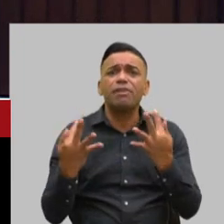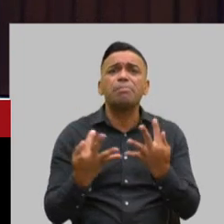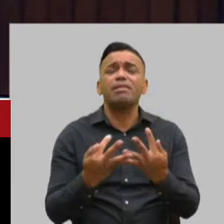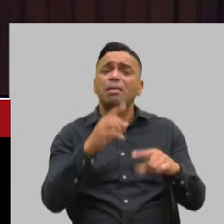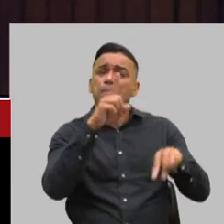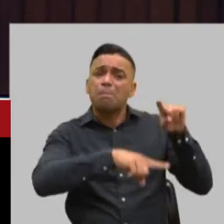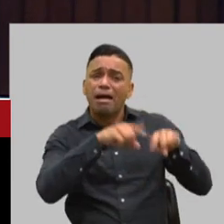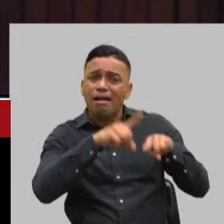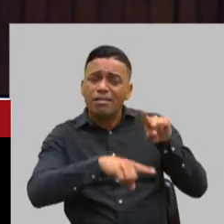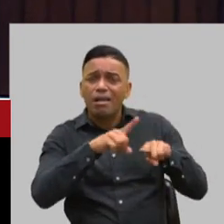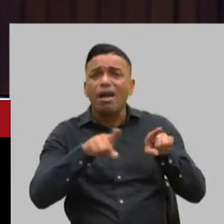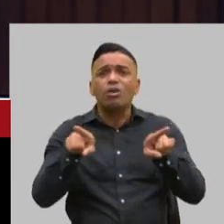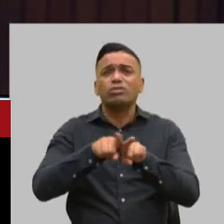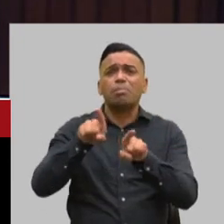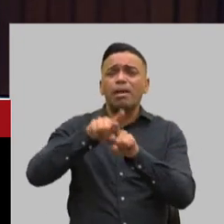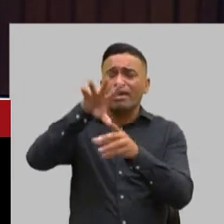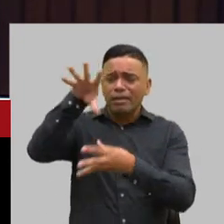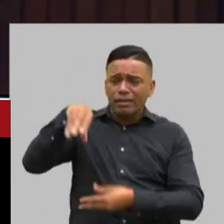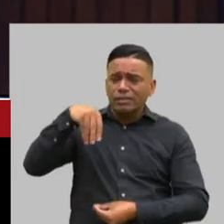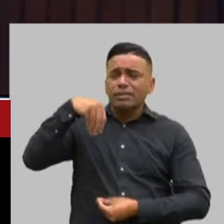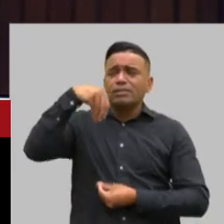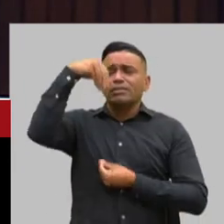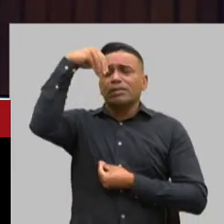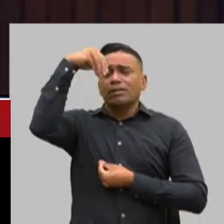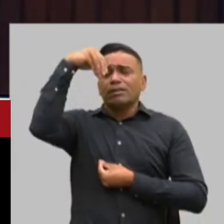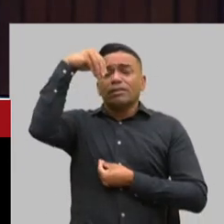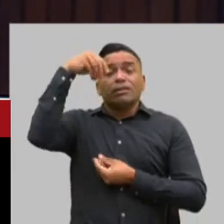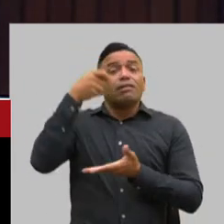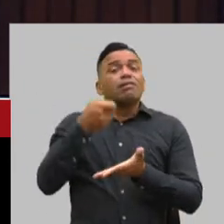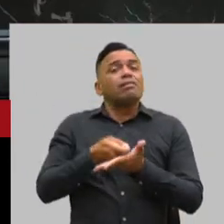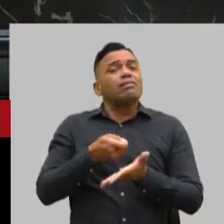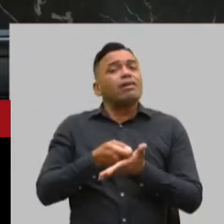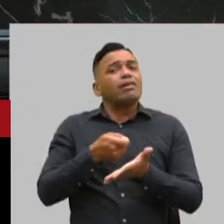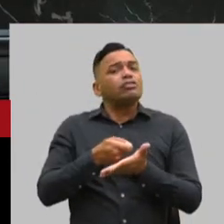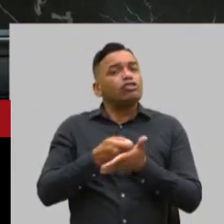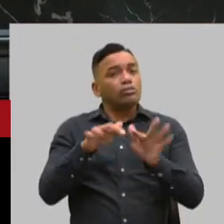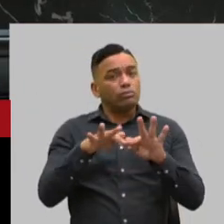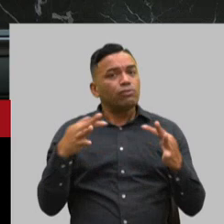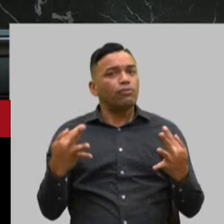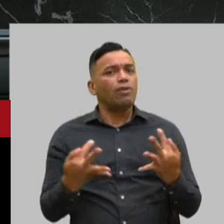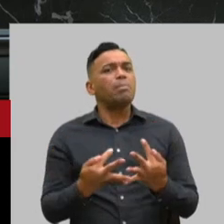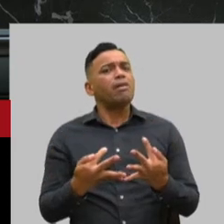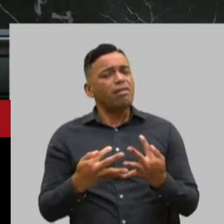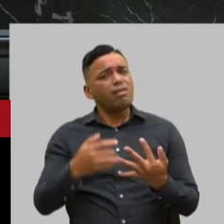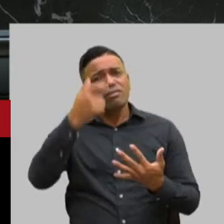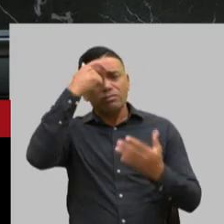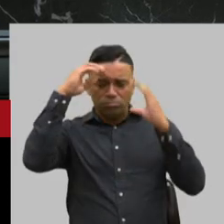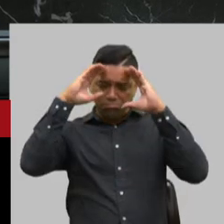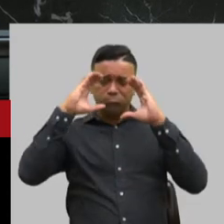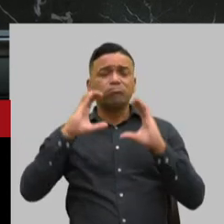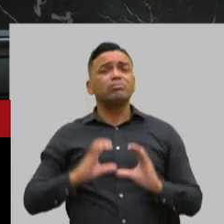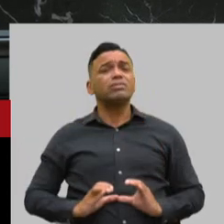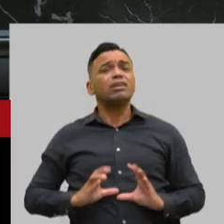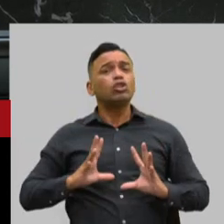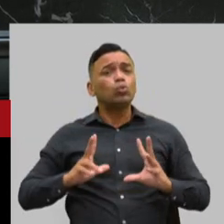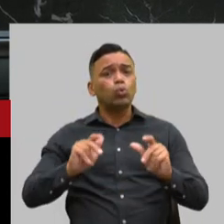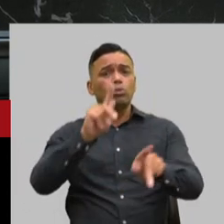espiritual, garantindo, assim, a dignidade daquelas famílias e de todo o povo de Minas Gerais.